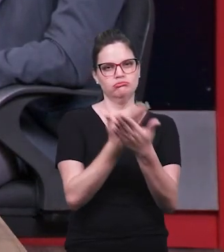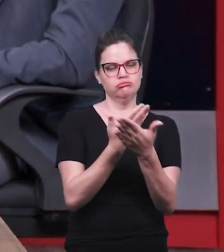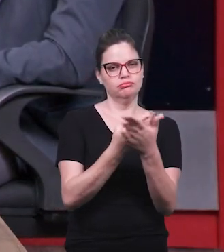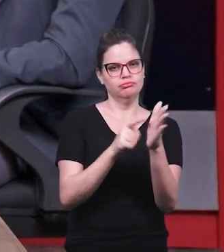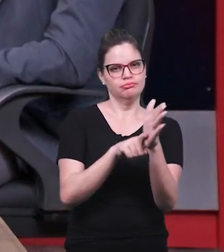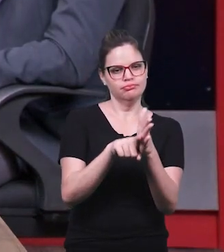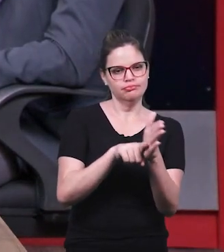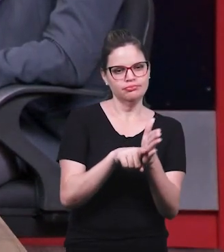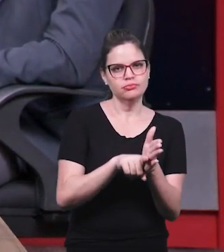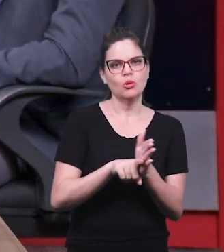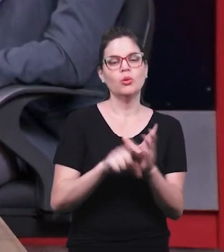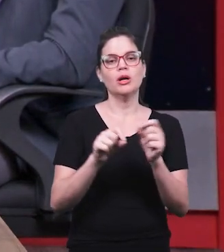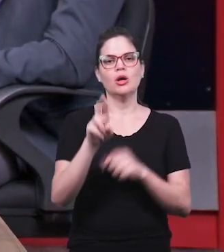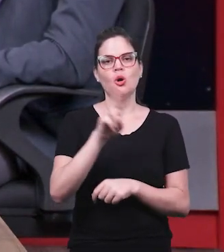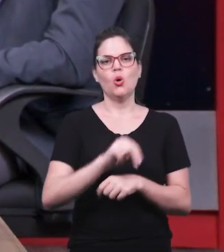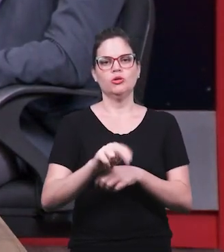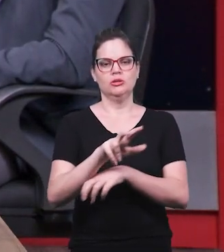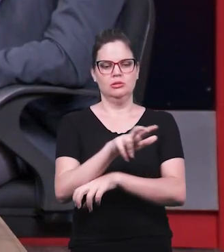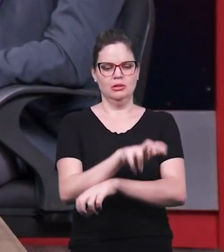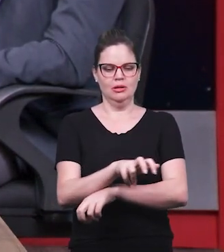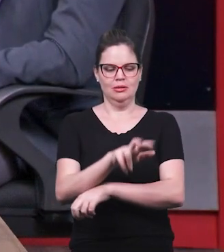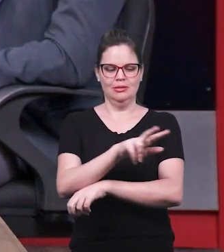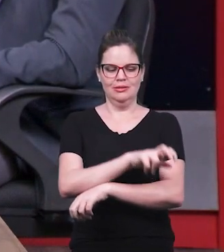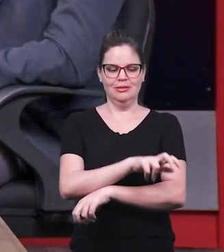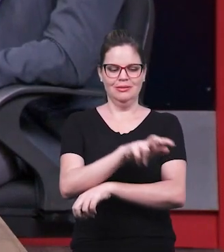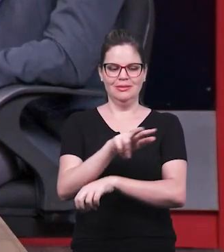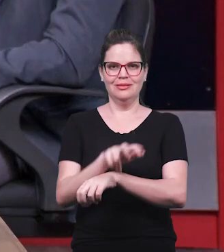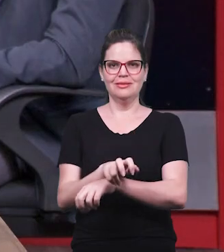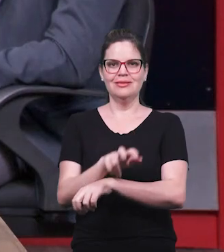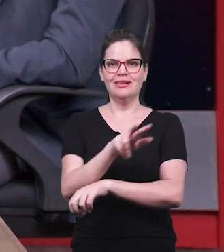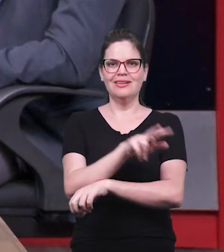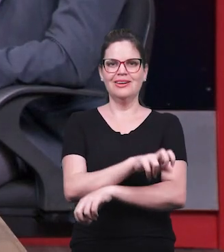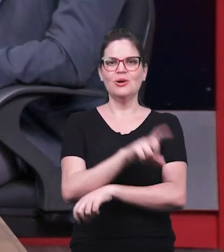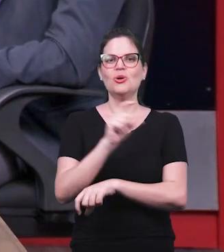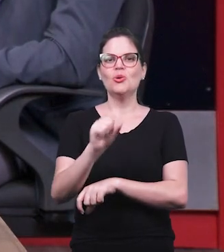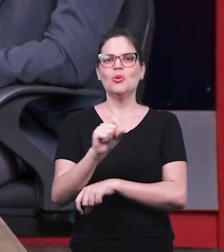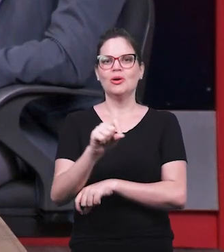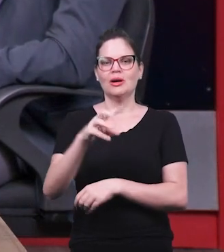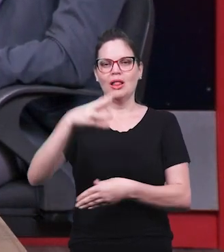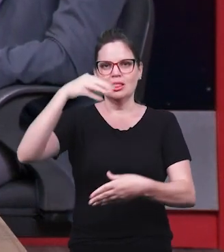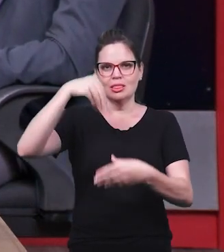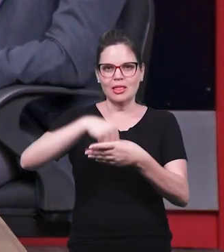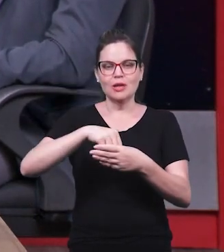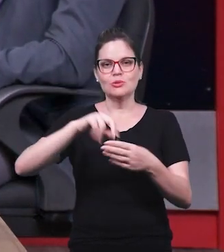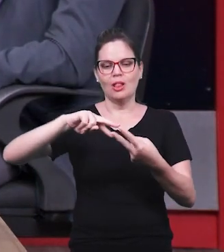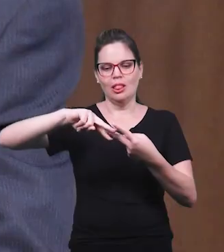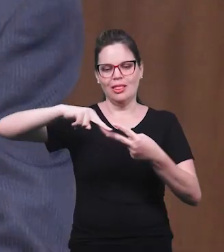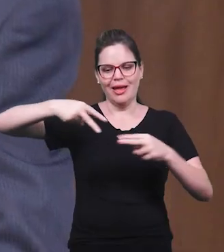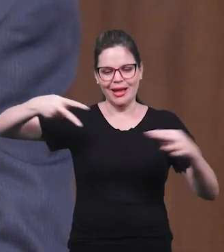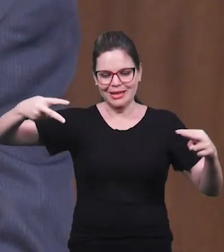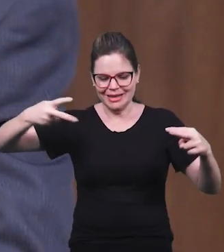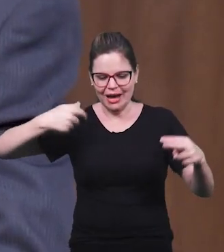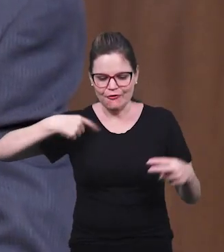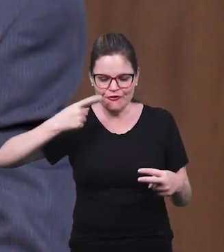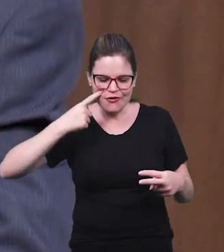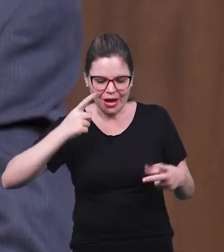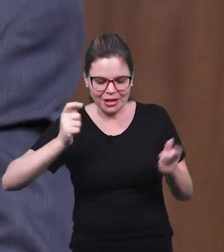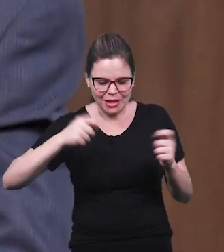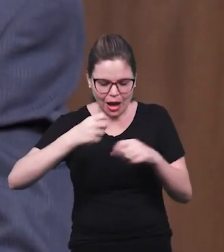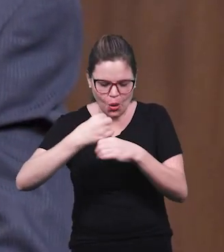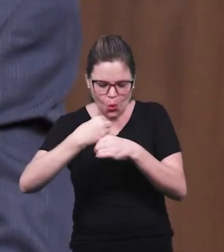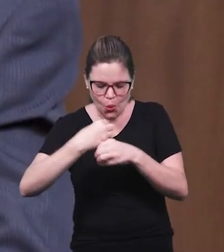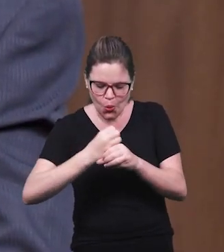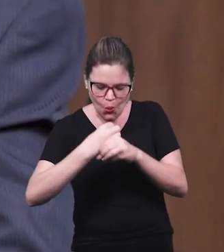com a utilização da robótica mesmo, até com o estudo de biomoléculas de DNA. Então, existem